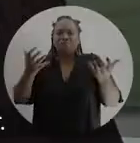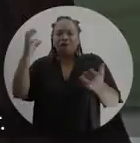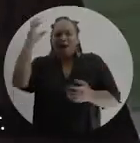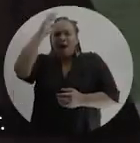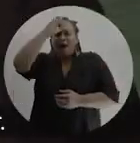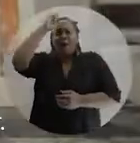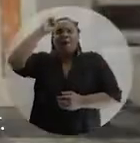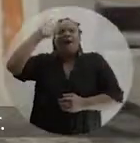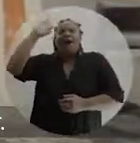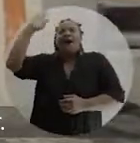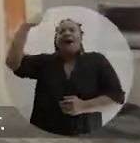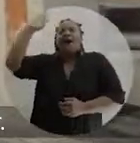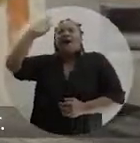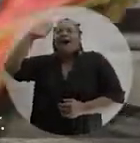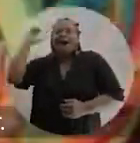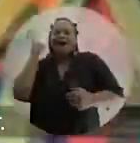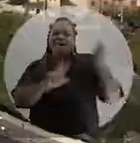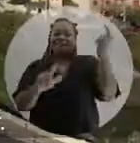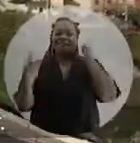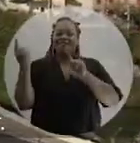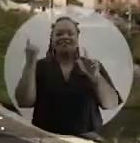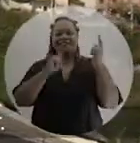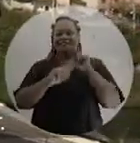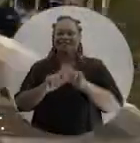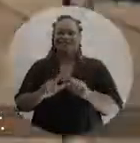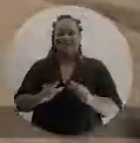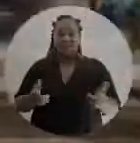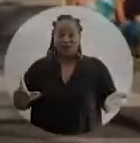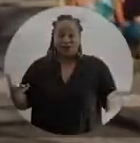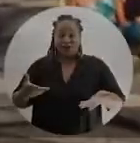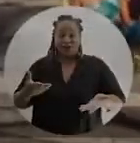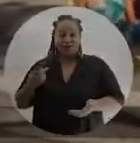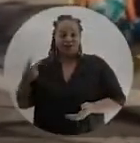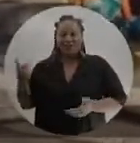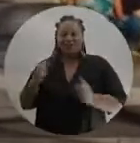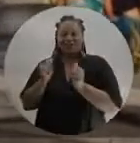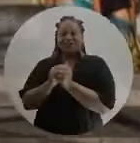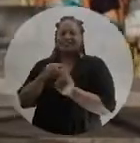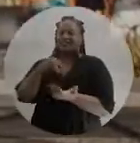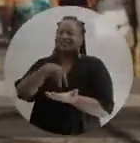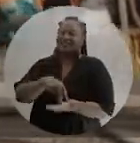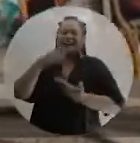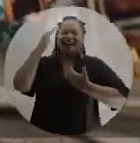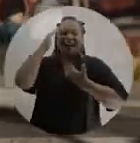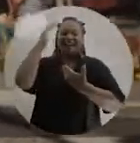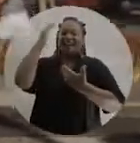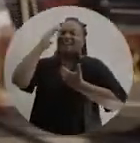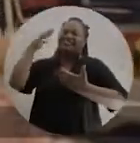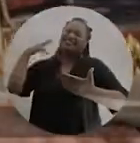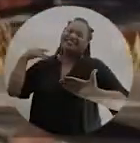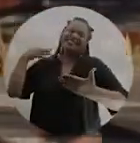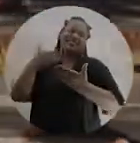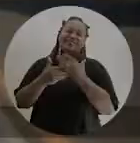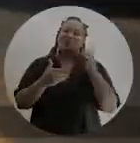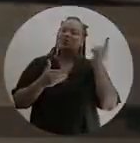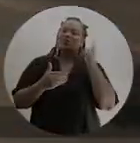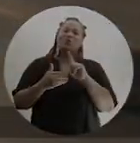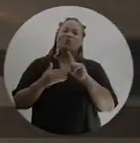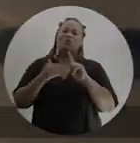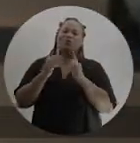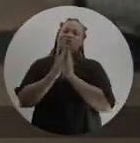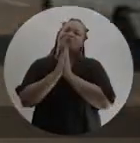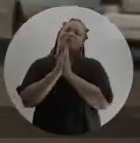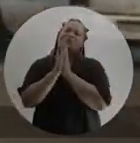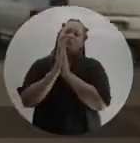cidade que reaprendeu a sonhar e a realizar. Hoje, estamos aqui para agradecer por tudo que caminhamos. E